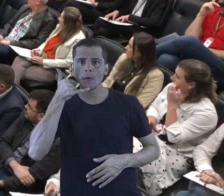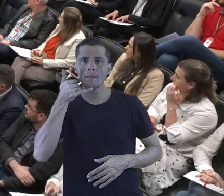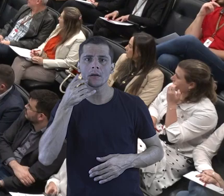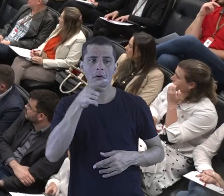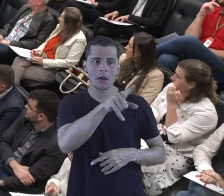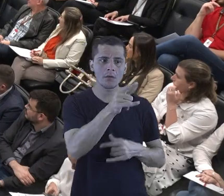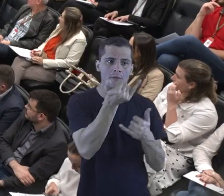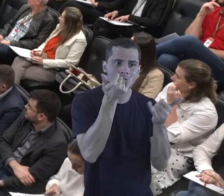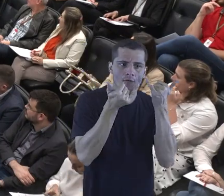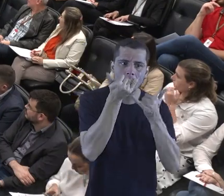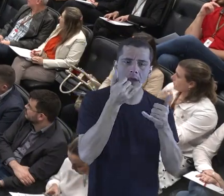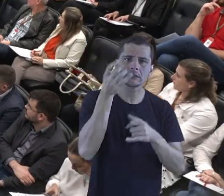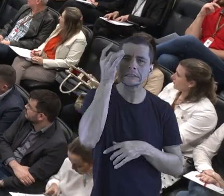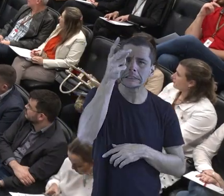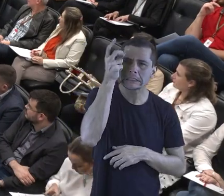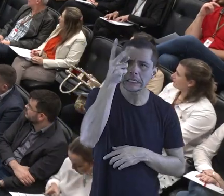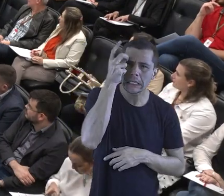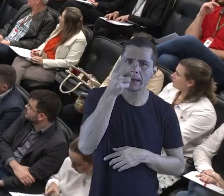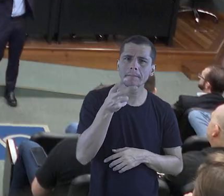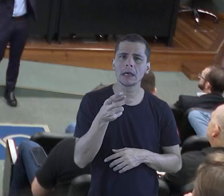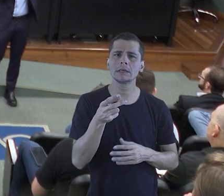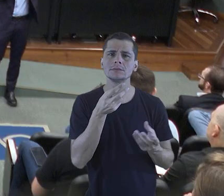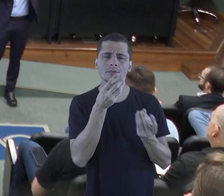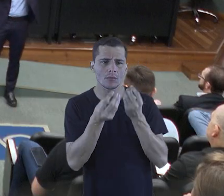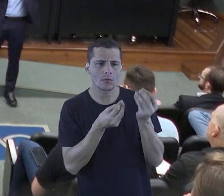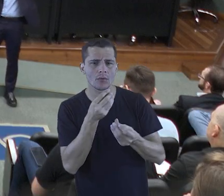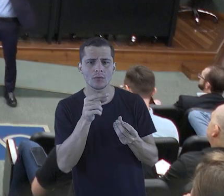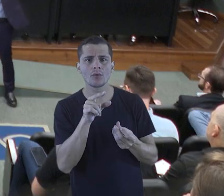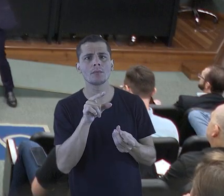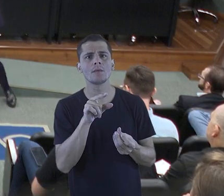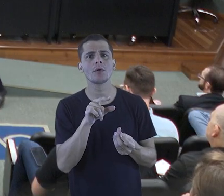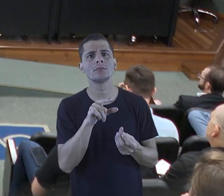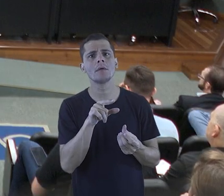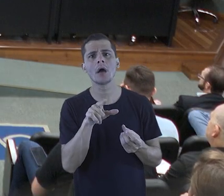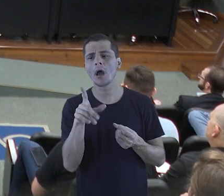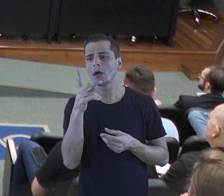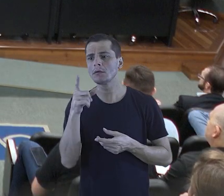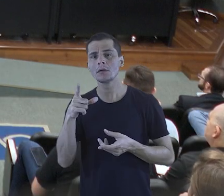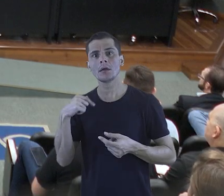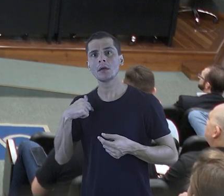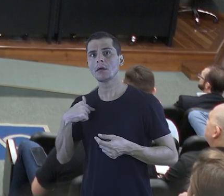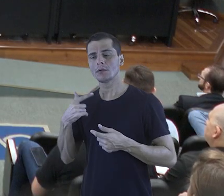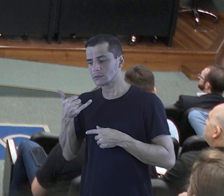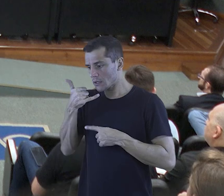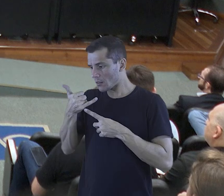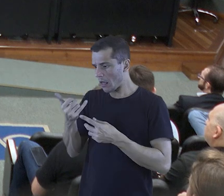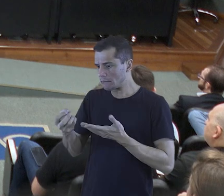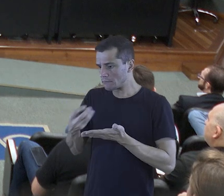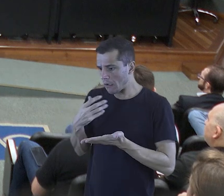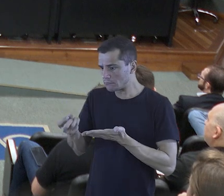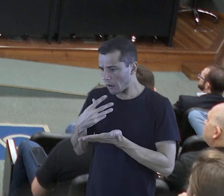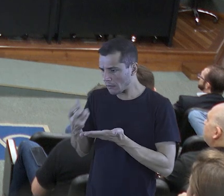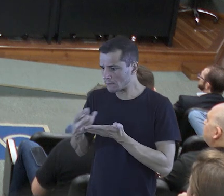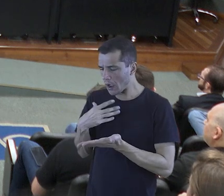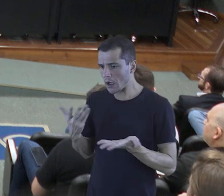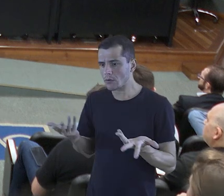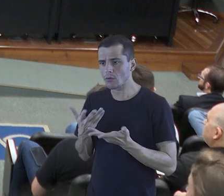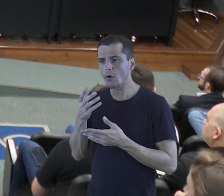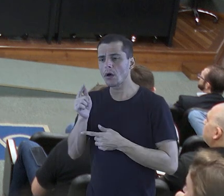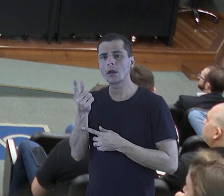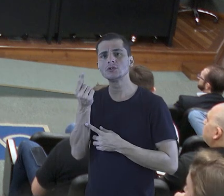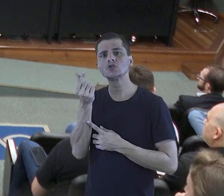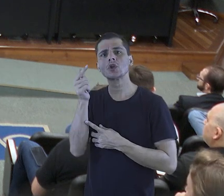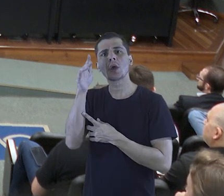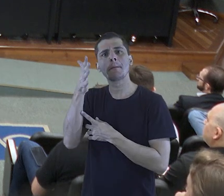peraí. Ele pegou meu CPF e compartilhou. Eu nem comprei. Mas compartilhou com alguém. Ou seja, ele imputa o dado que eu estou com dor de cabeça. O cara